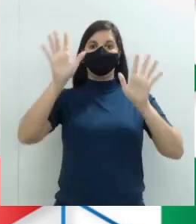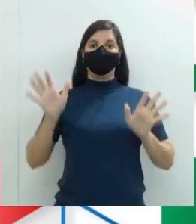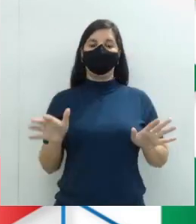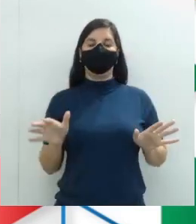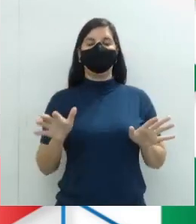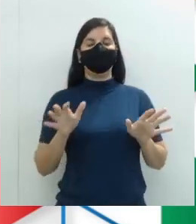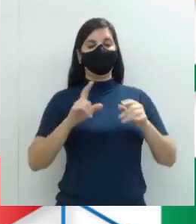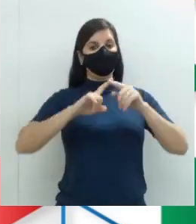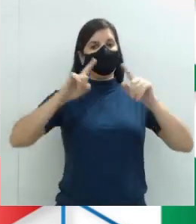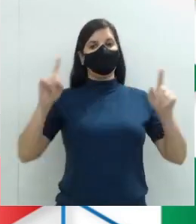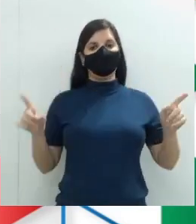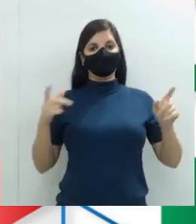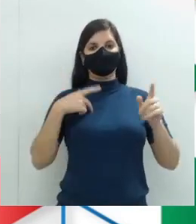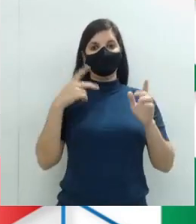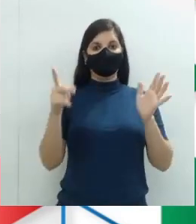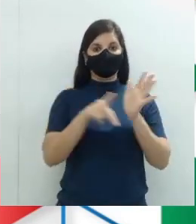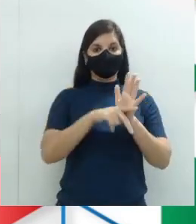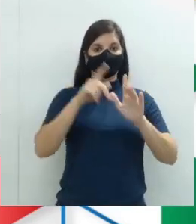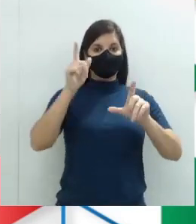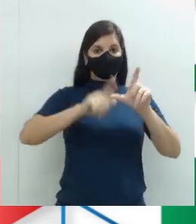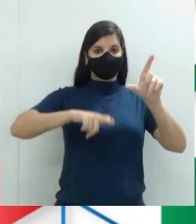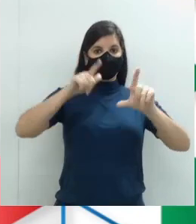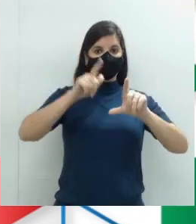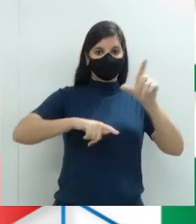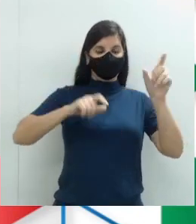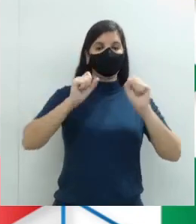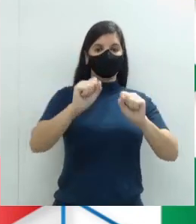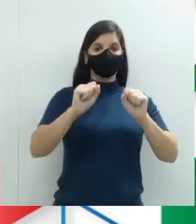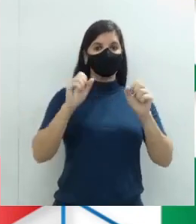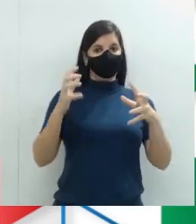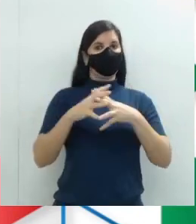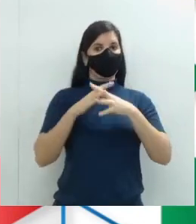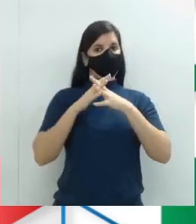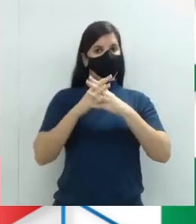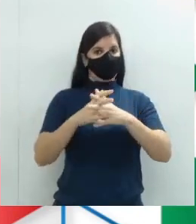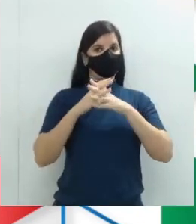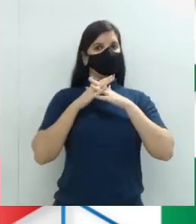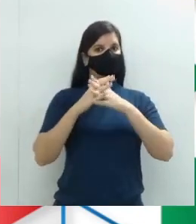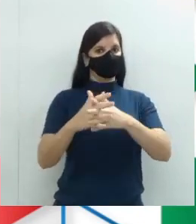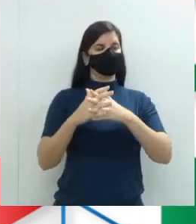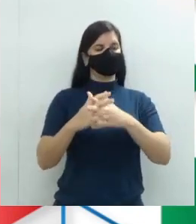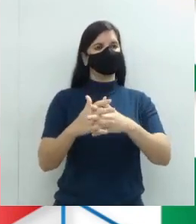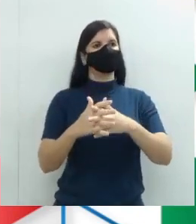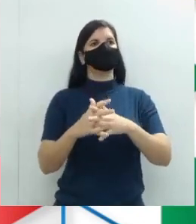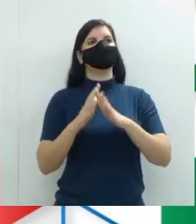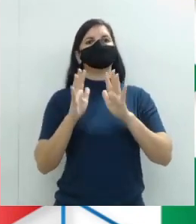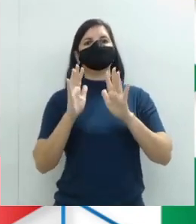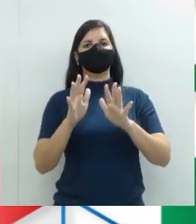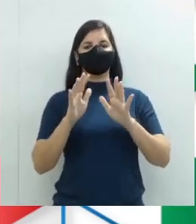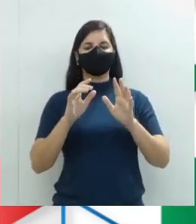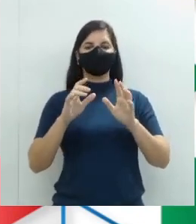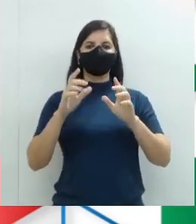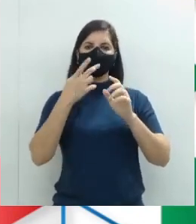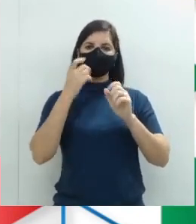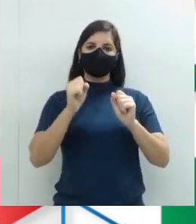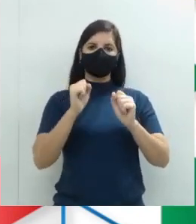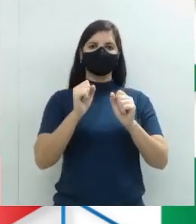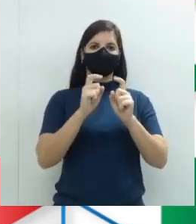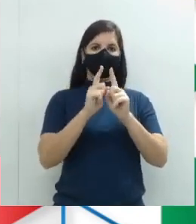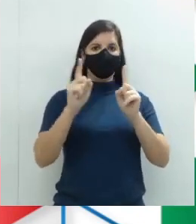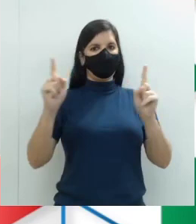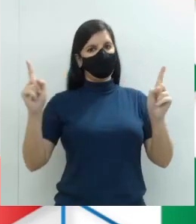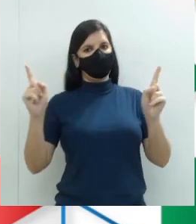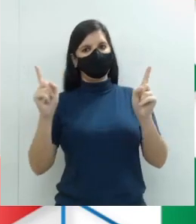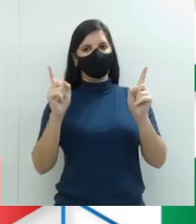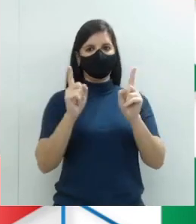mas quando está na parte algébrica pode lhe confundir, mas não esqueça, tá? Ou ela é crescente ou decrescente. Então